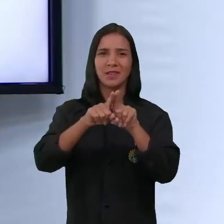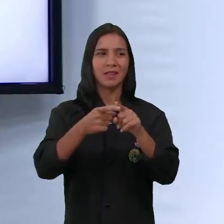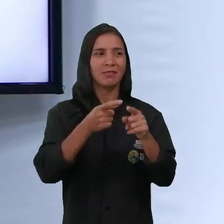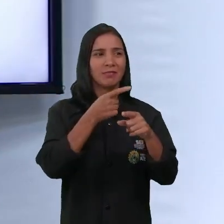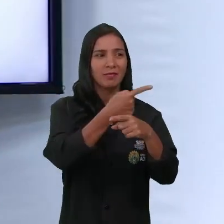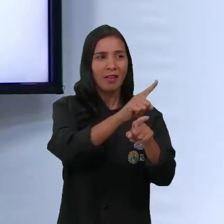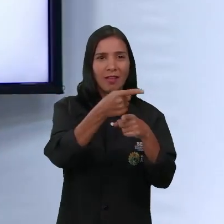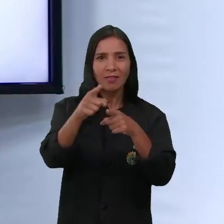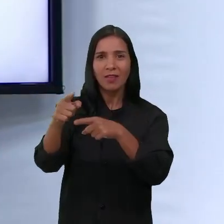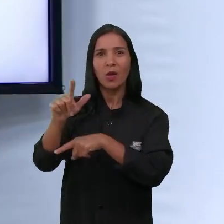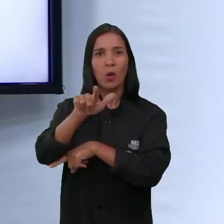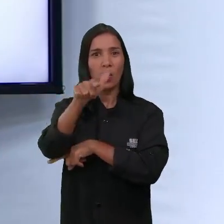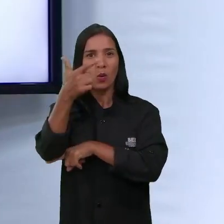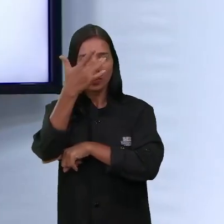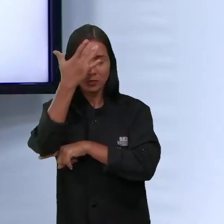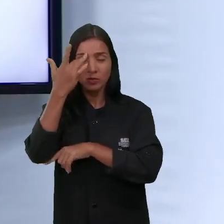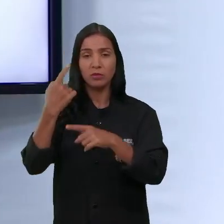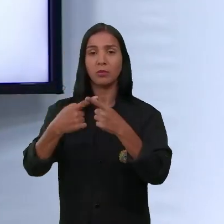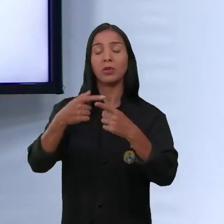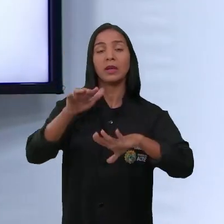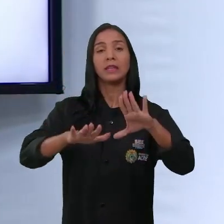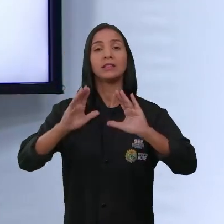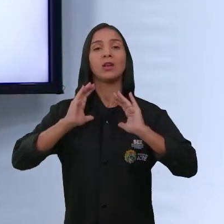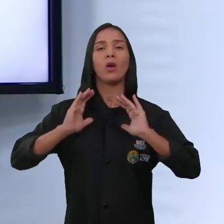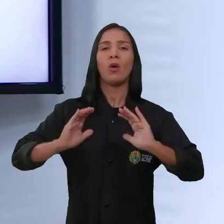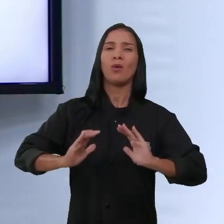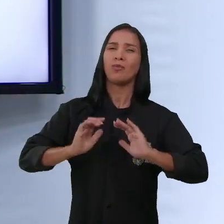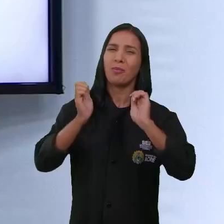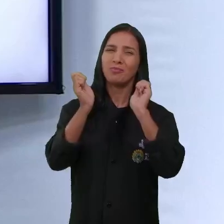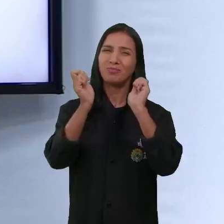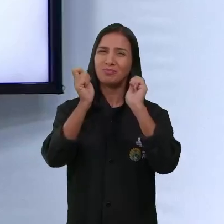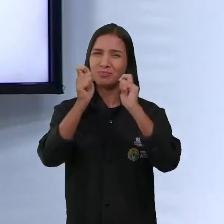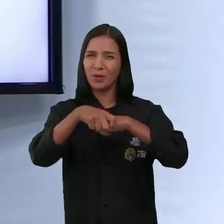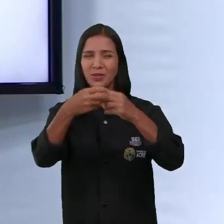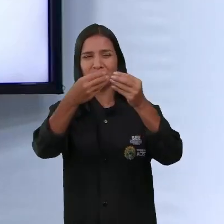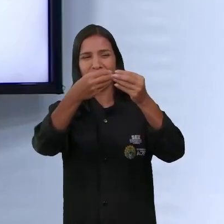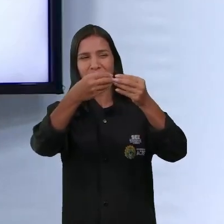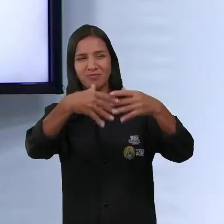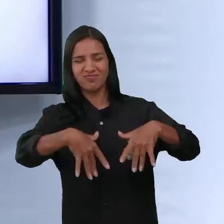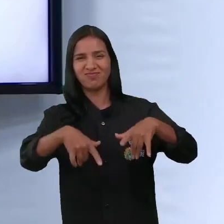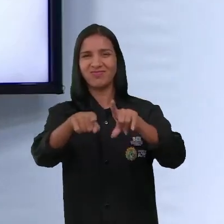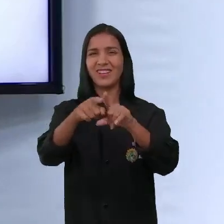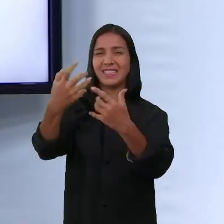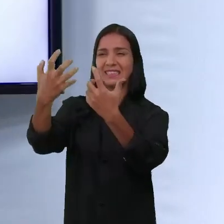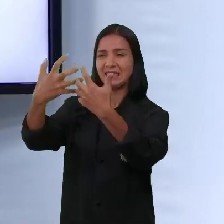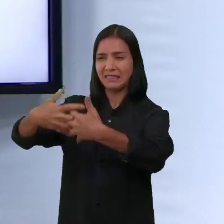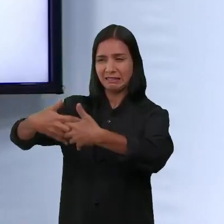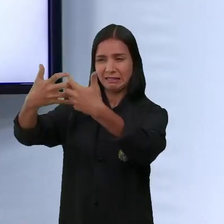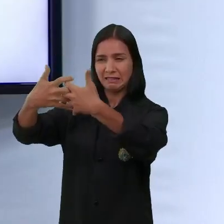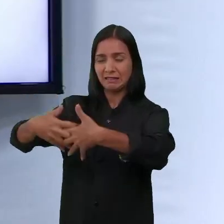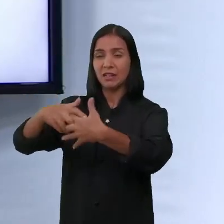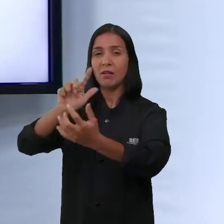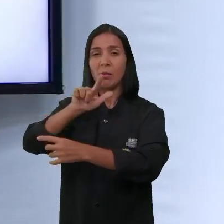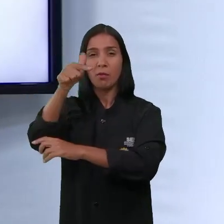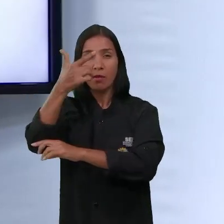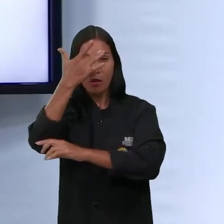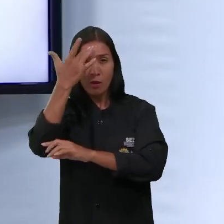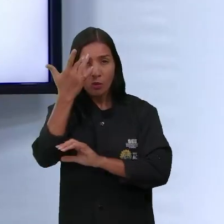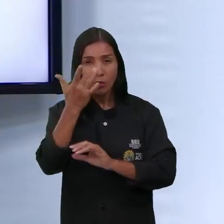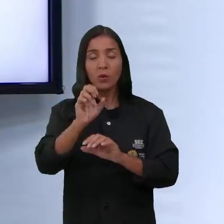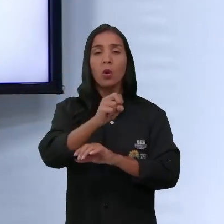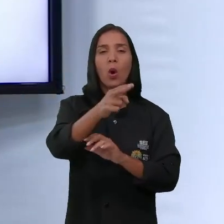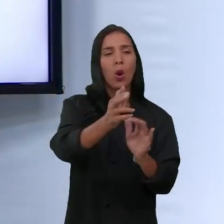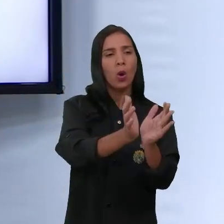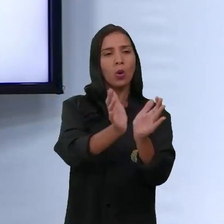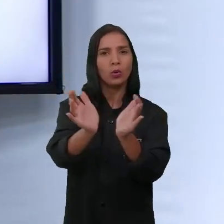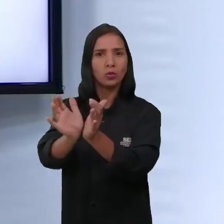seu comportamento ele pode ser inconveniente para uma outra pessoa ou para um grupo de pessoas,